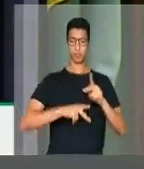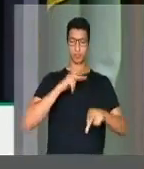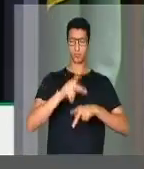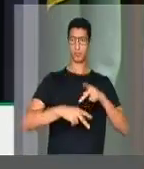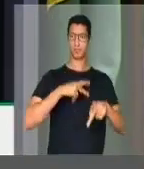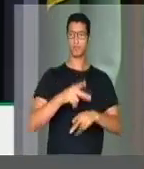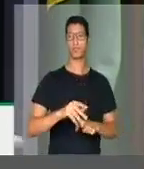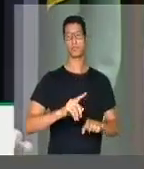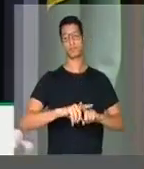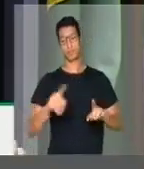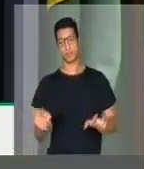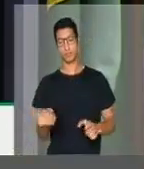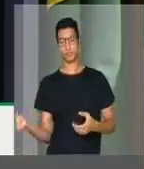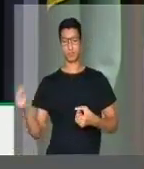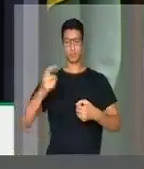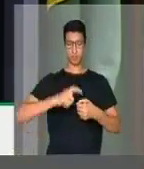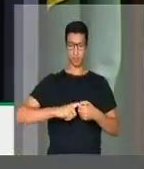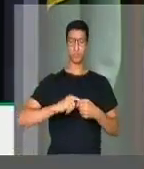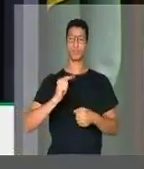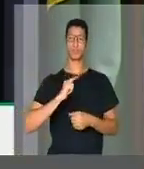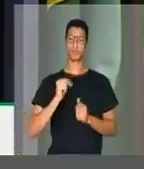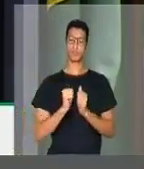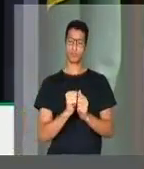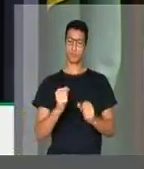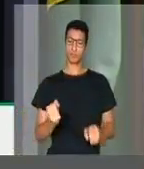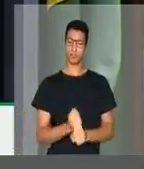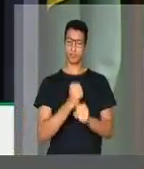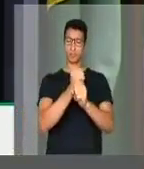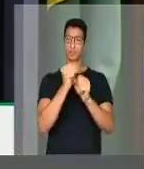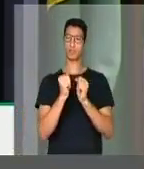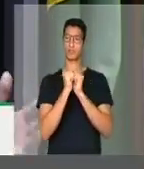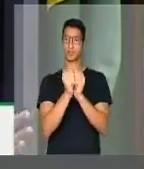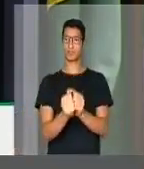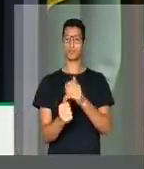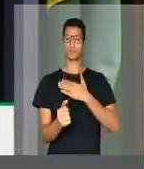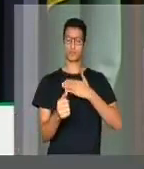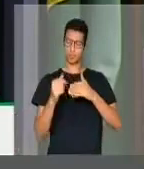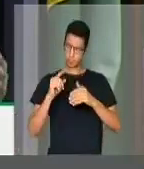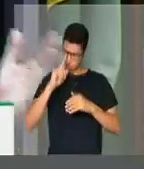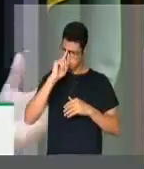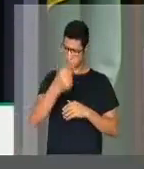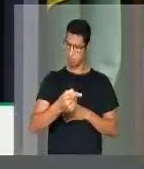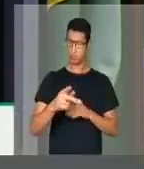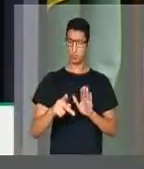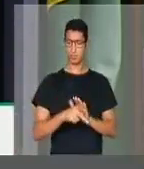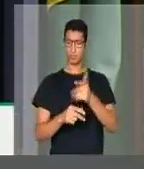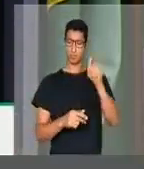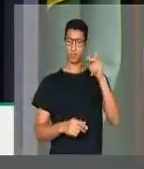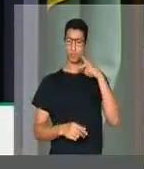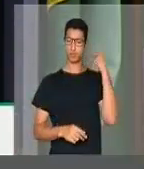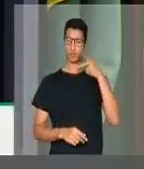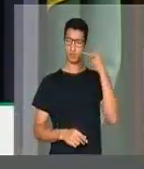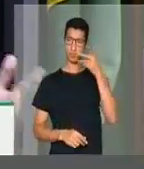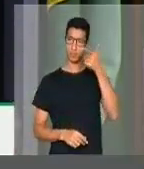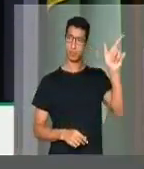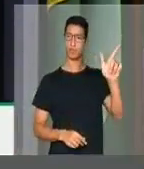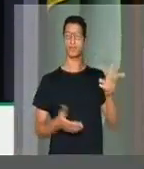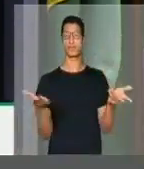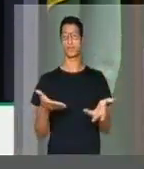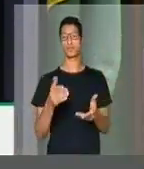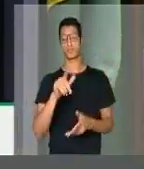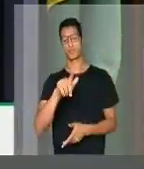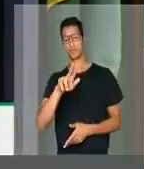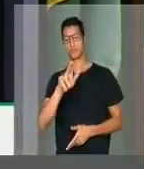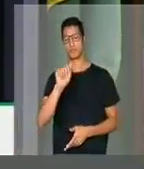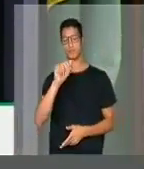população mas a parceria que temos construído com o meu mandato o mandato de outros parlamentares como é o caso